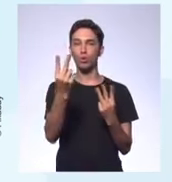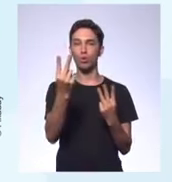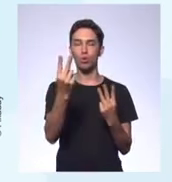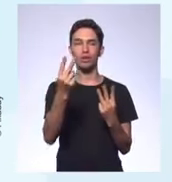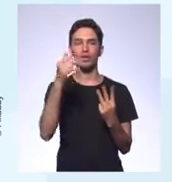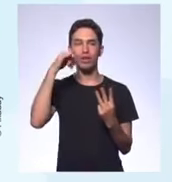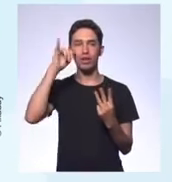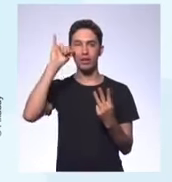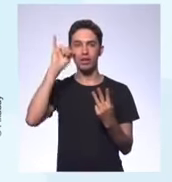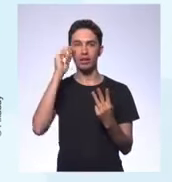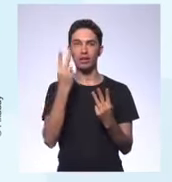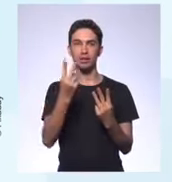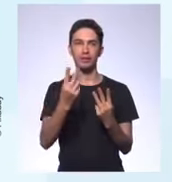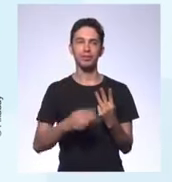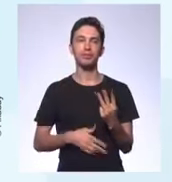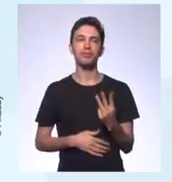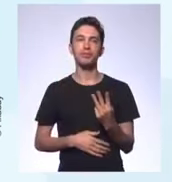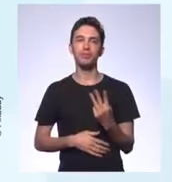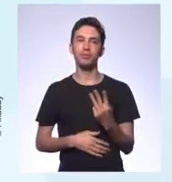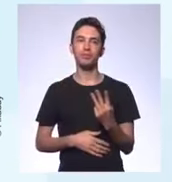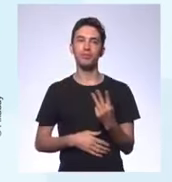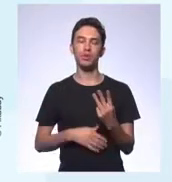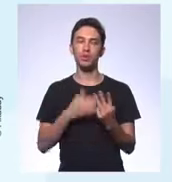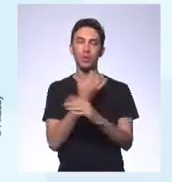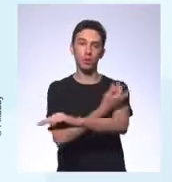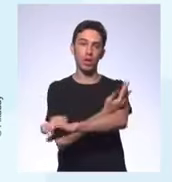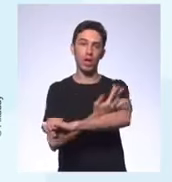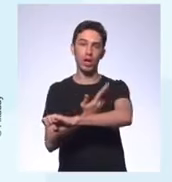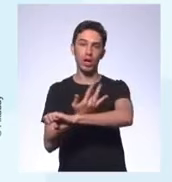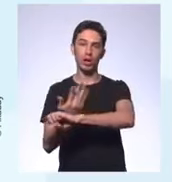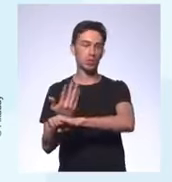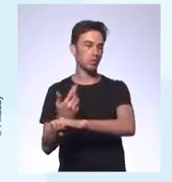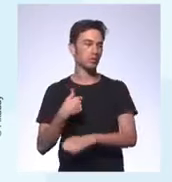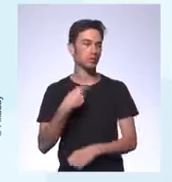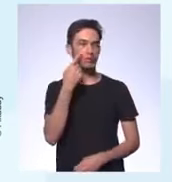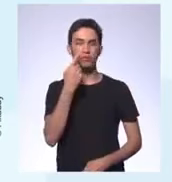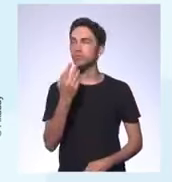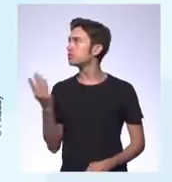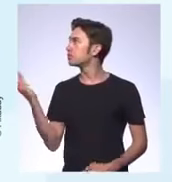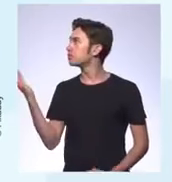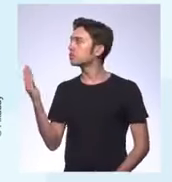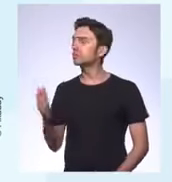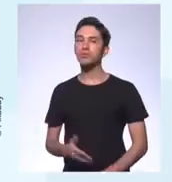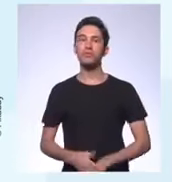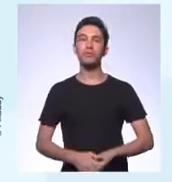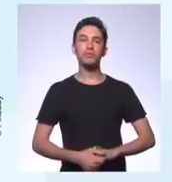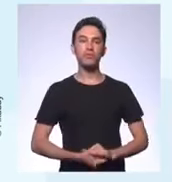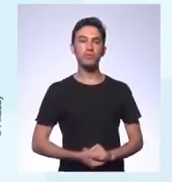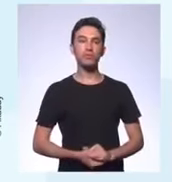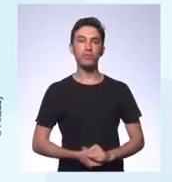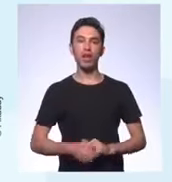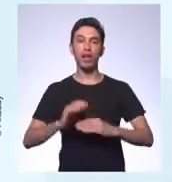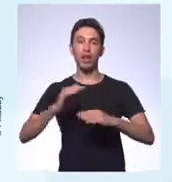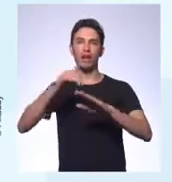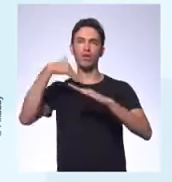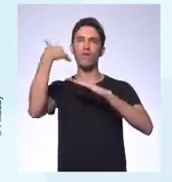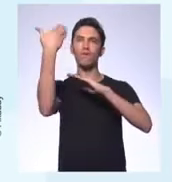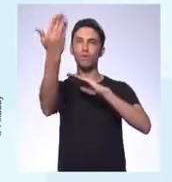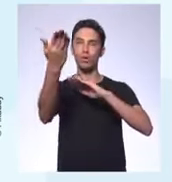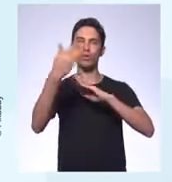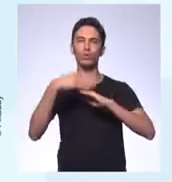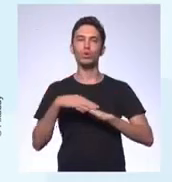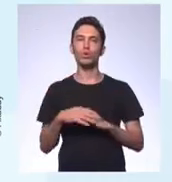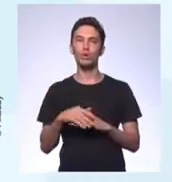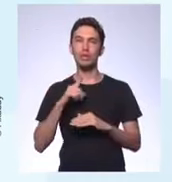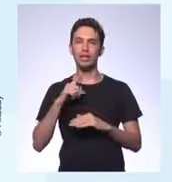vaca, eu não sei identificar isso, não. Ó, num campo, tá? Bem ao fundo, a gente